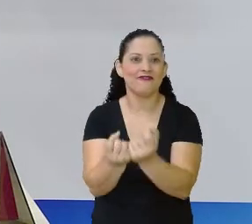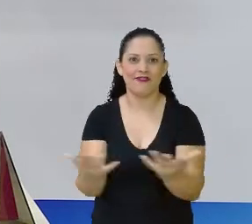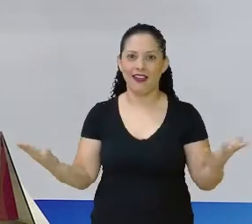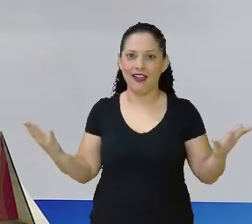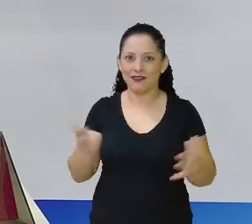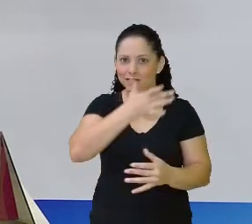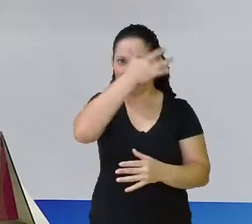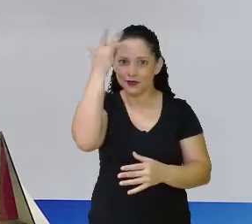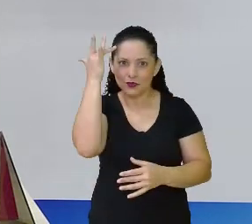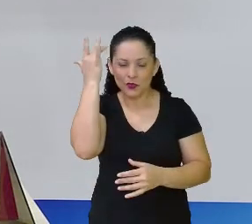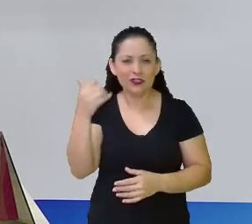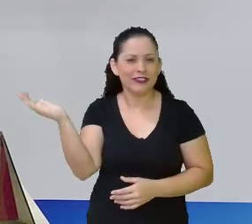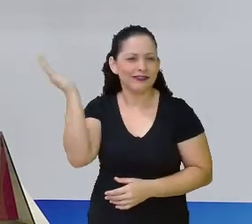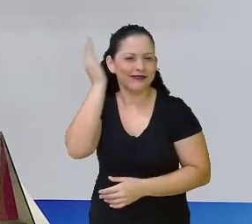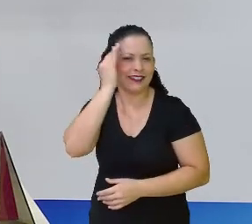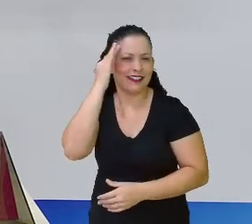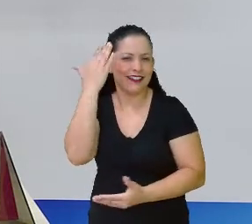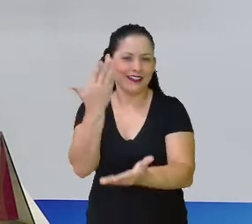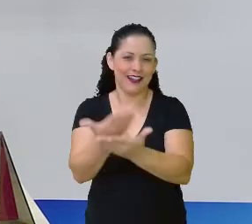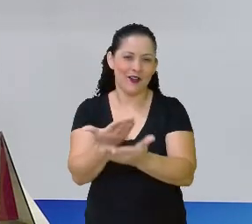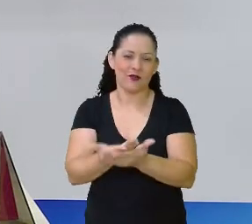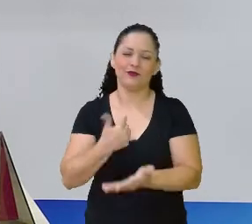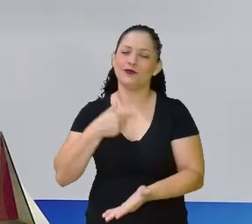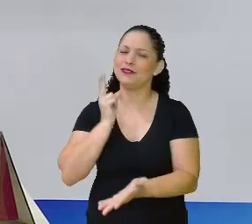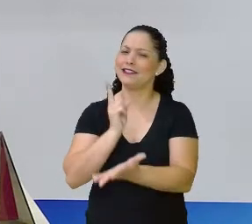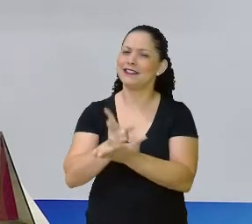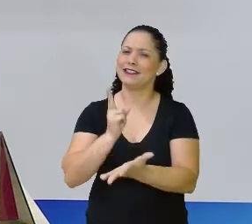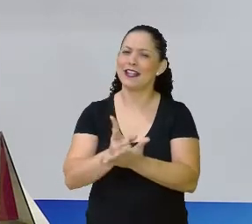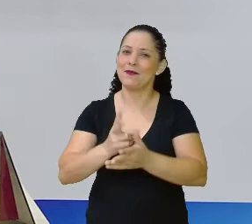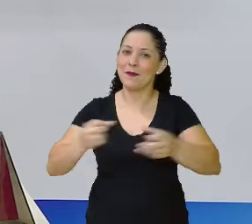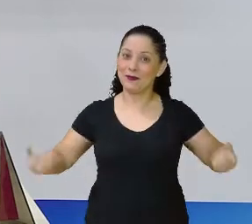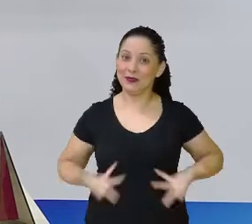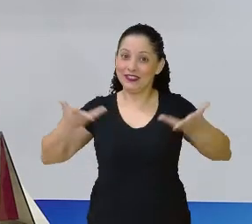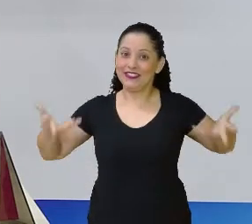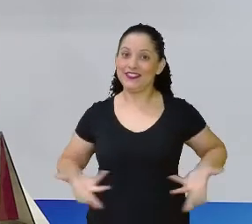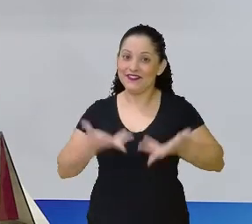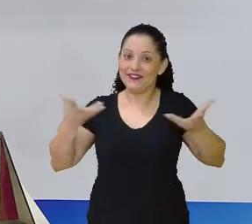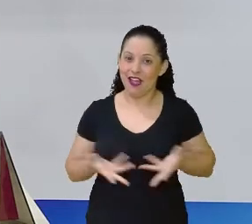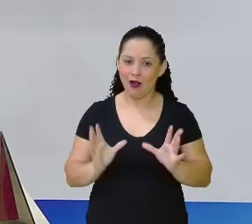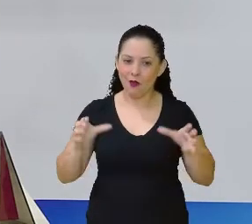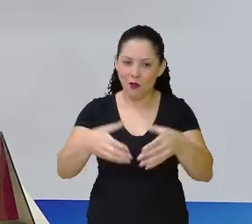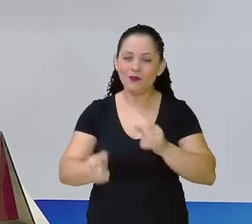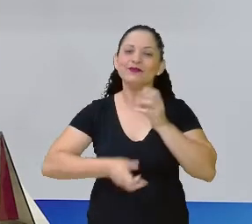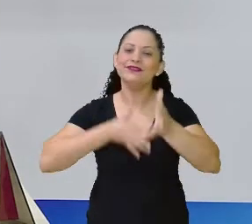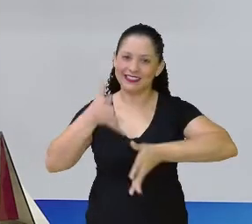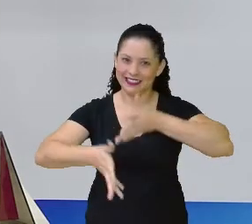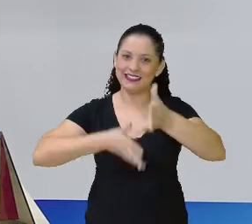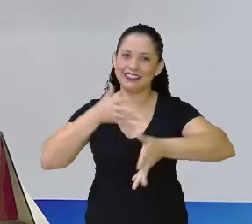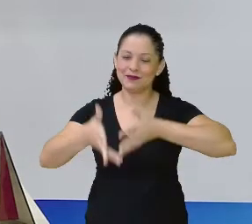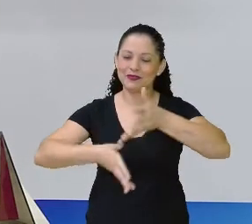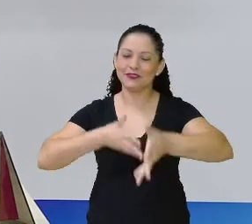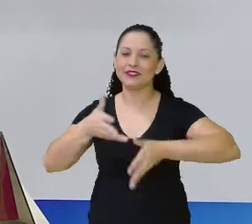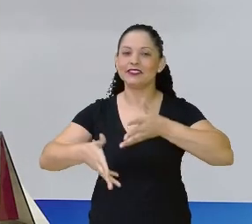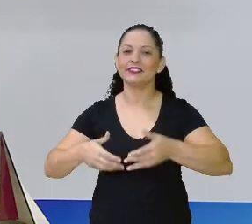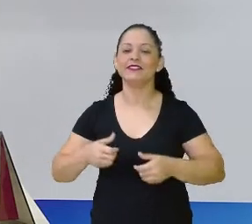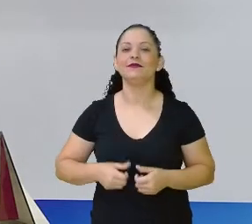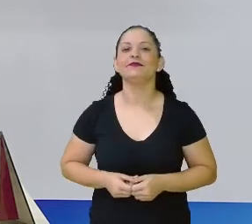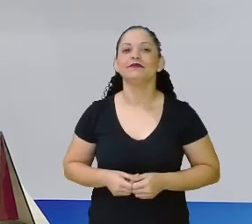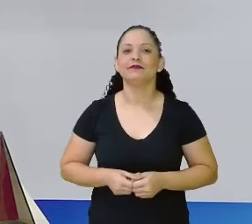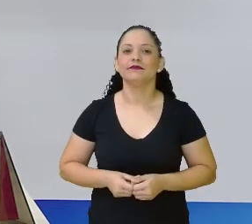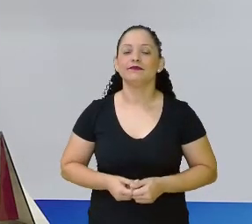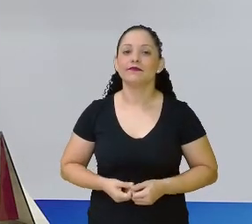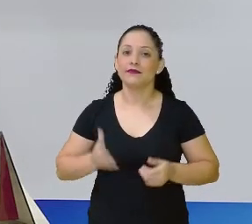estão sendo alcançadas. Eu não canso de elogiar essa equipe da interpretação de Libras, né? Então,